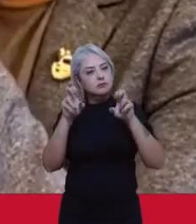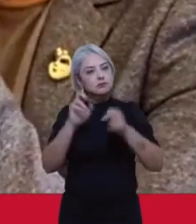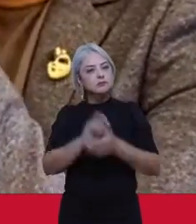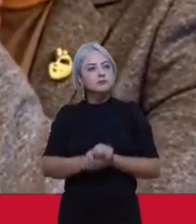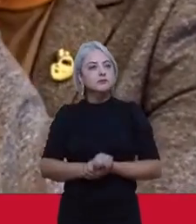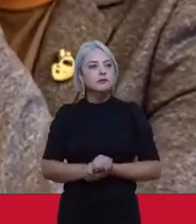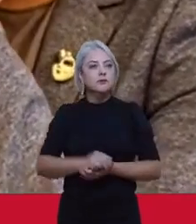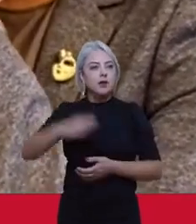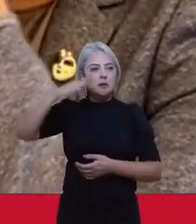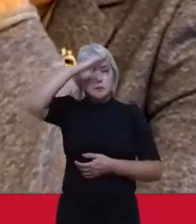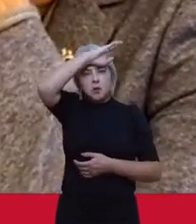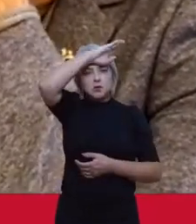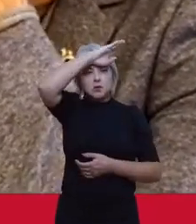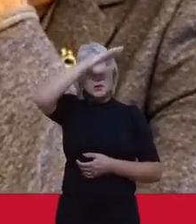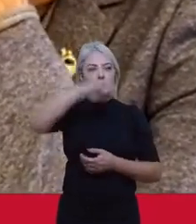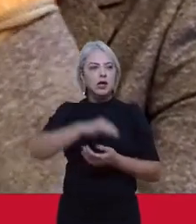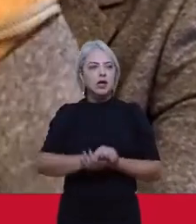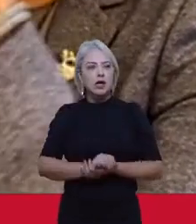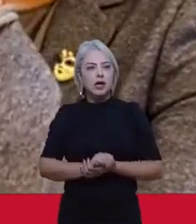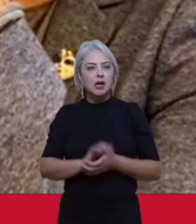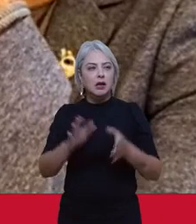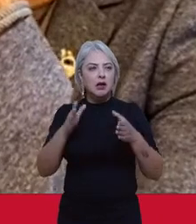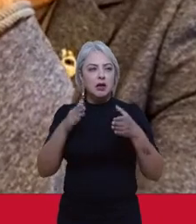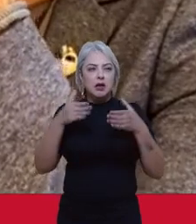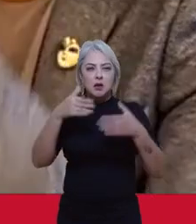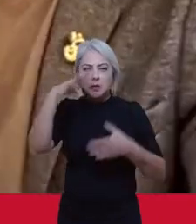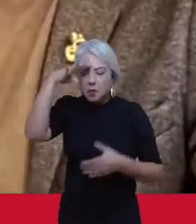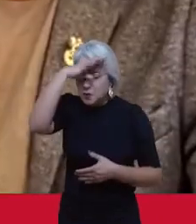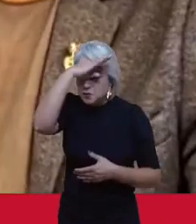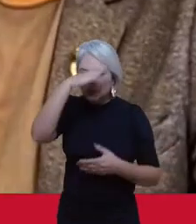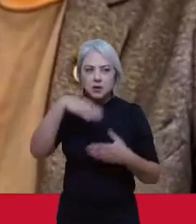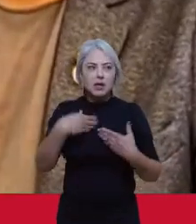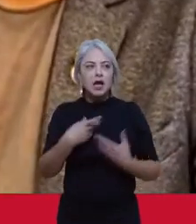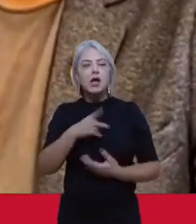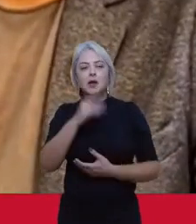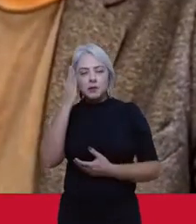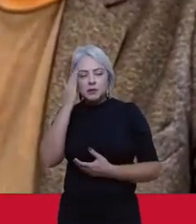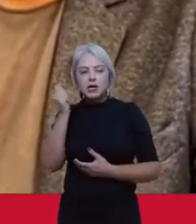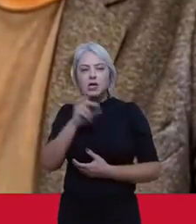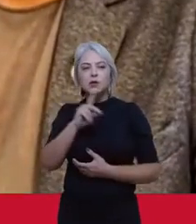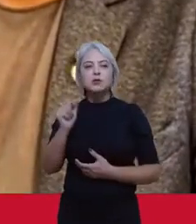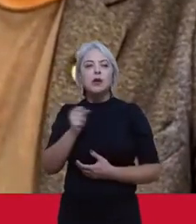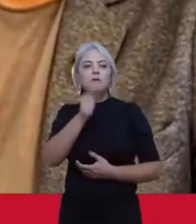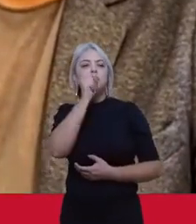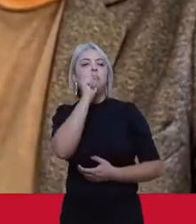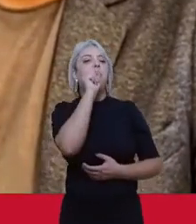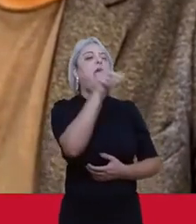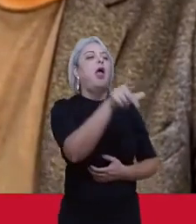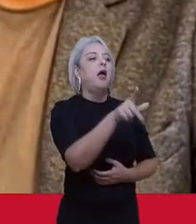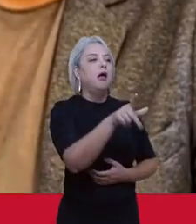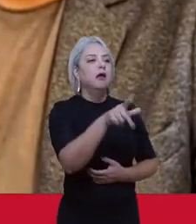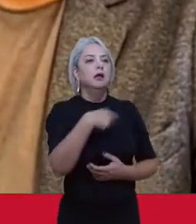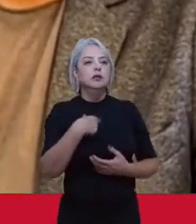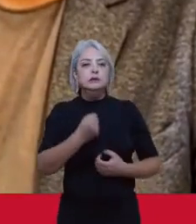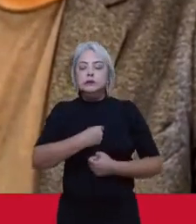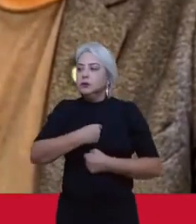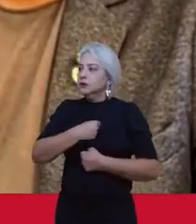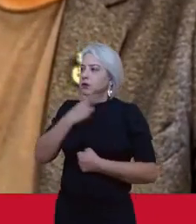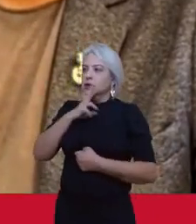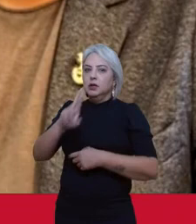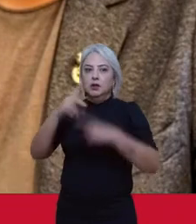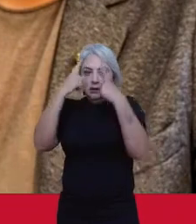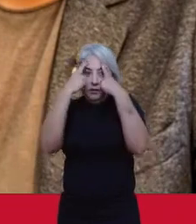O Bolsonaro, homofóbico, então, o Bolsonaro, eu sei que um dia você cuspiu, inclusive, na cara dele, numa reação